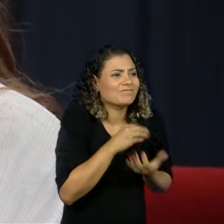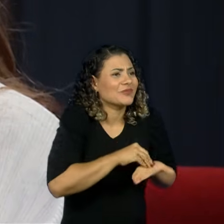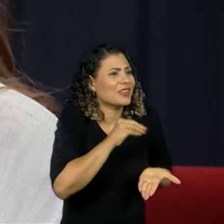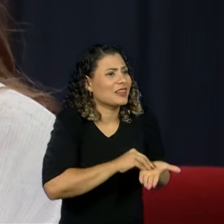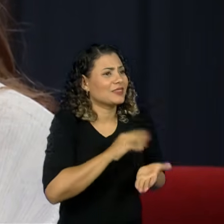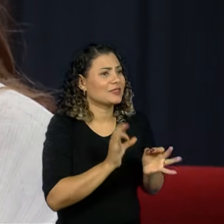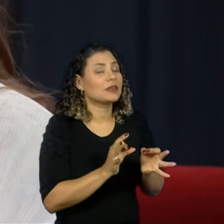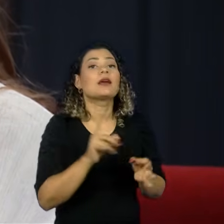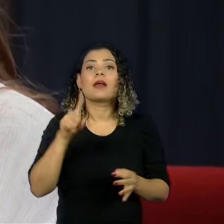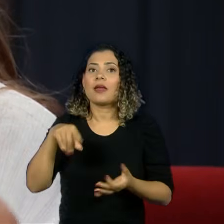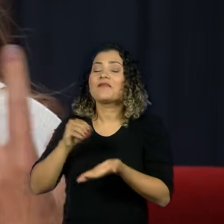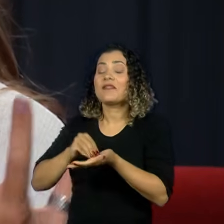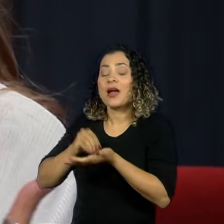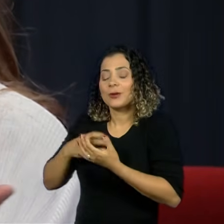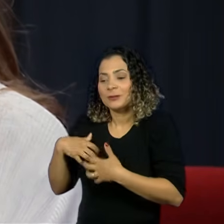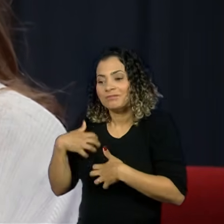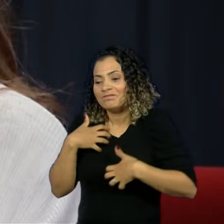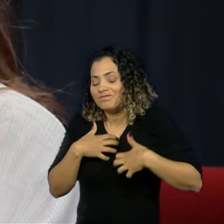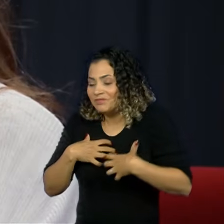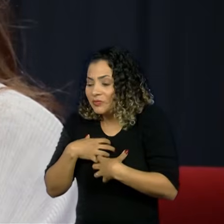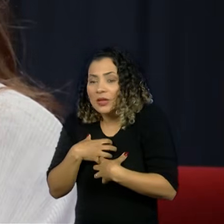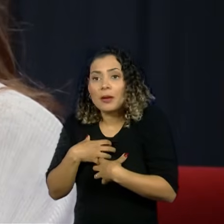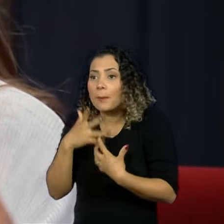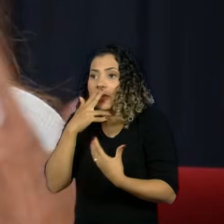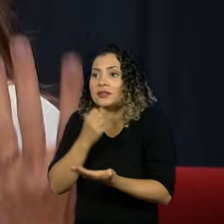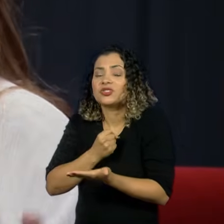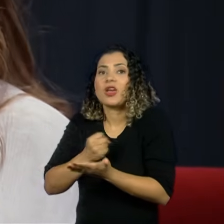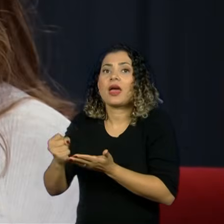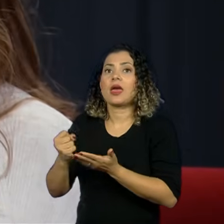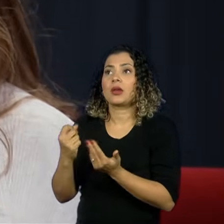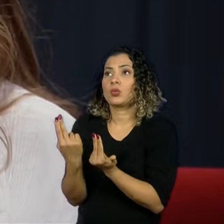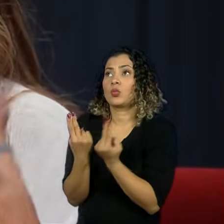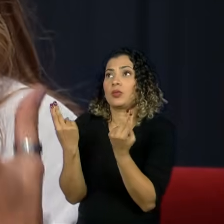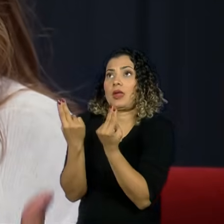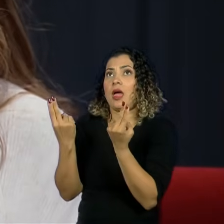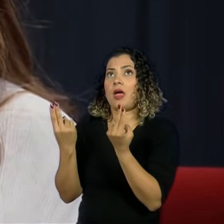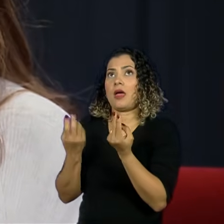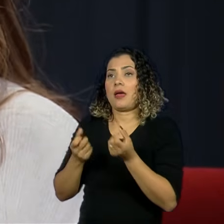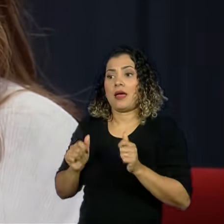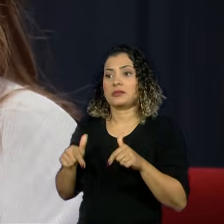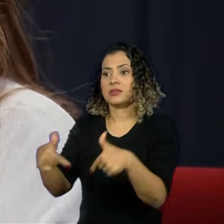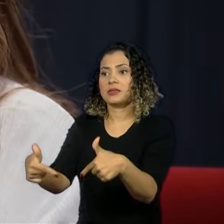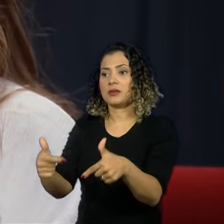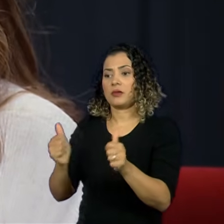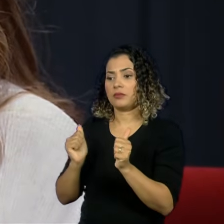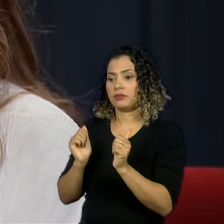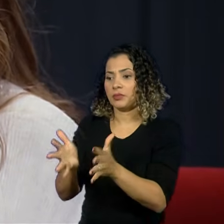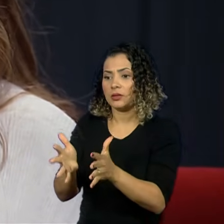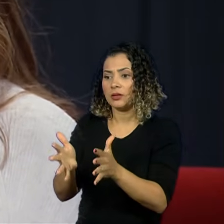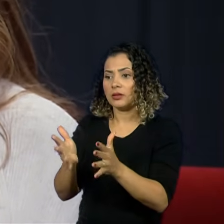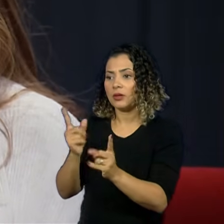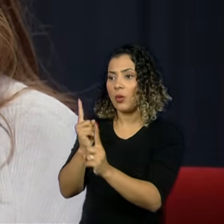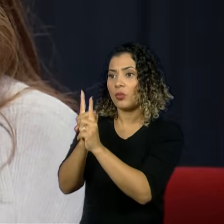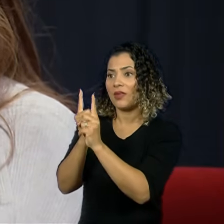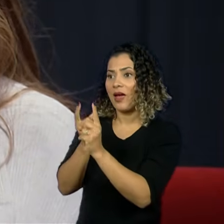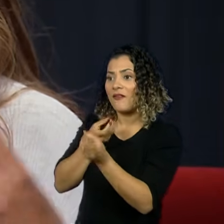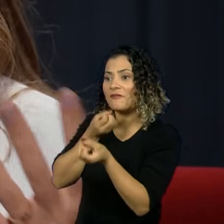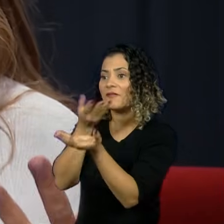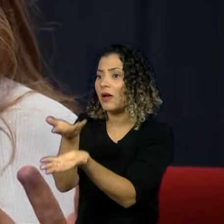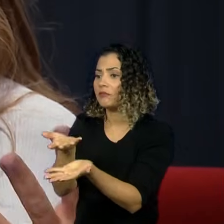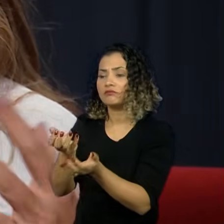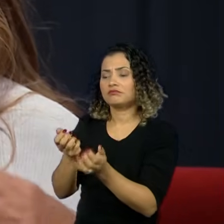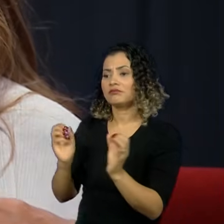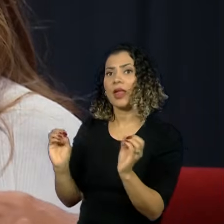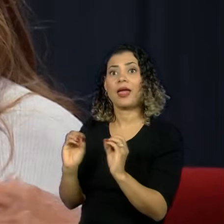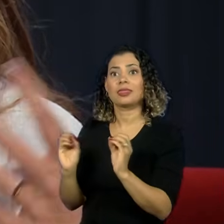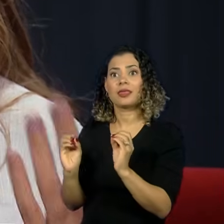É um vazio cheio do que não há mais o que ser dito, não há mais o que fazer, não há mais o que encontrar. Tem um